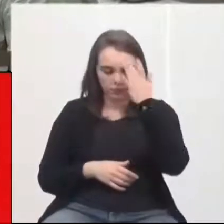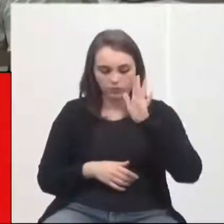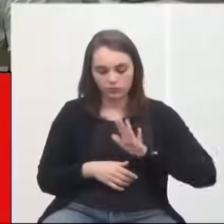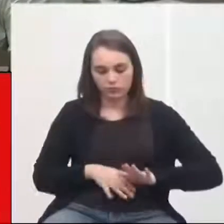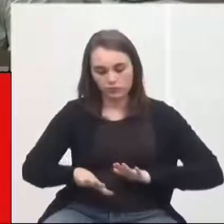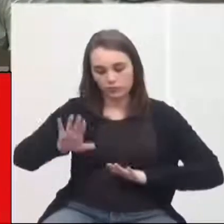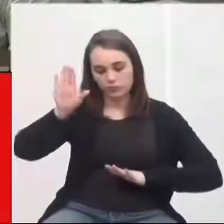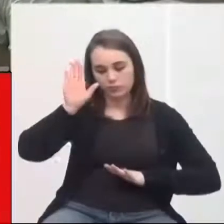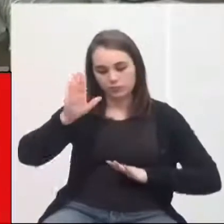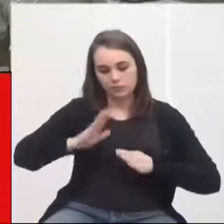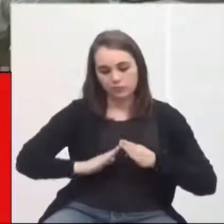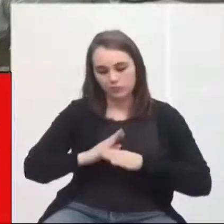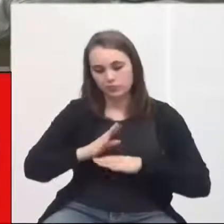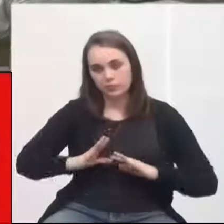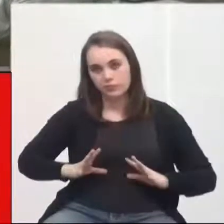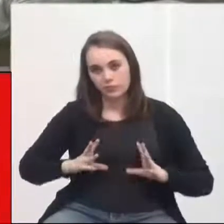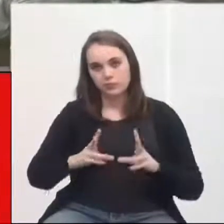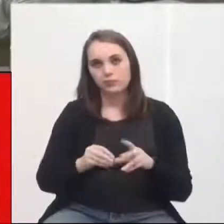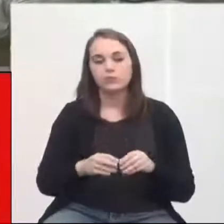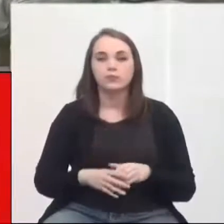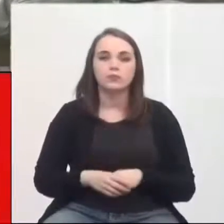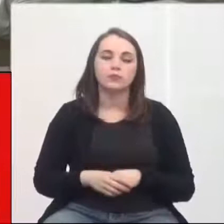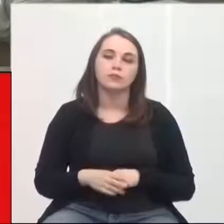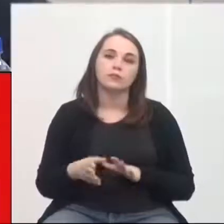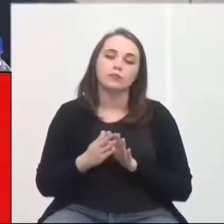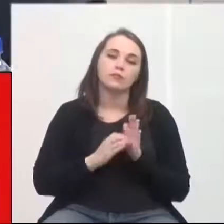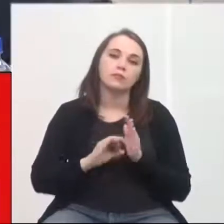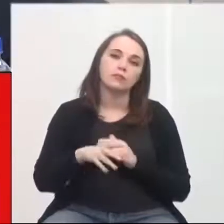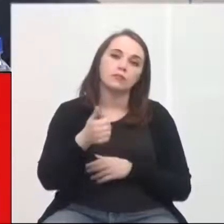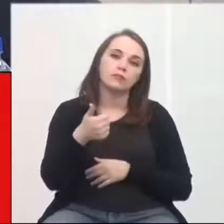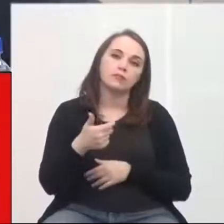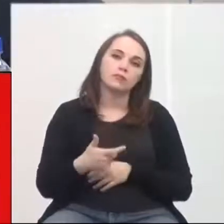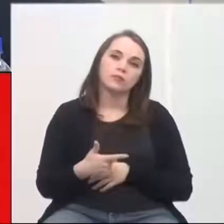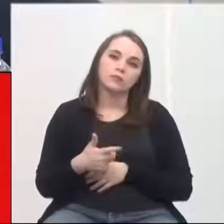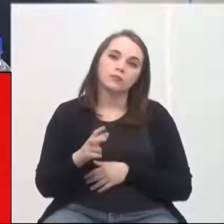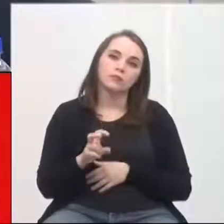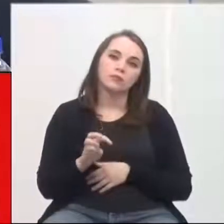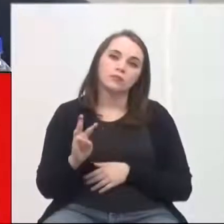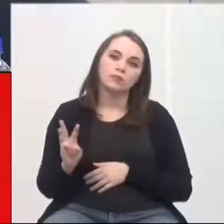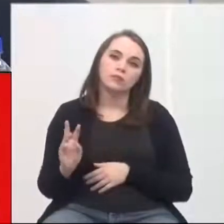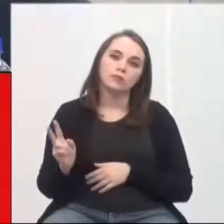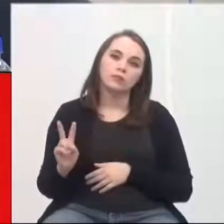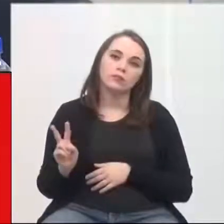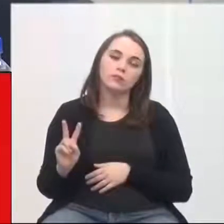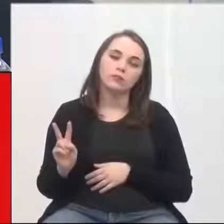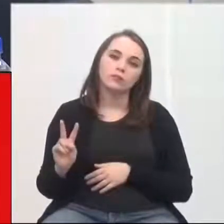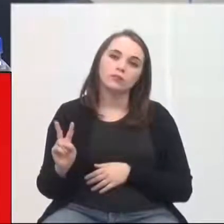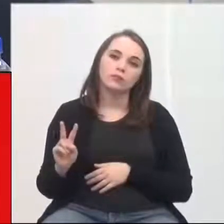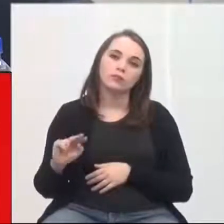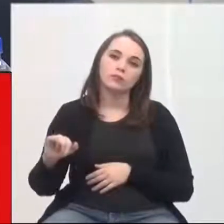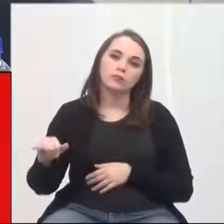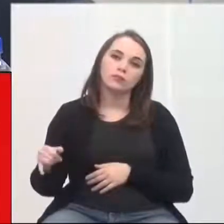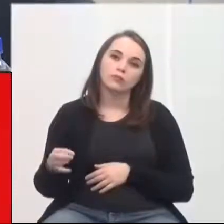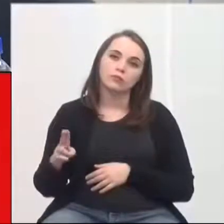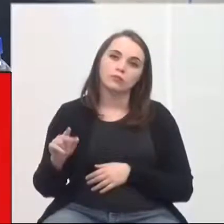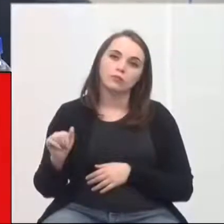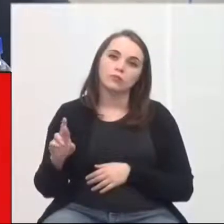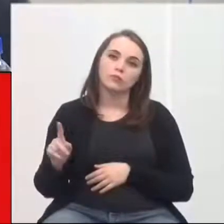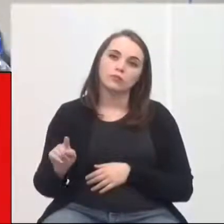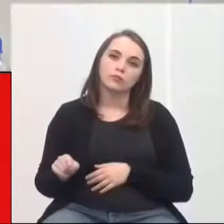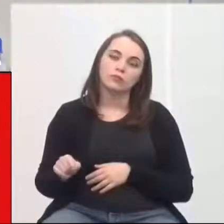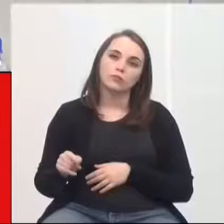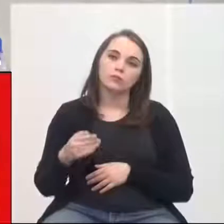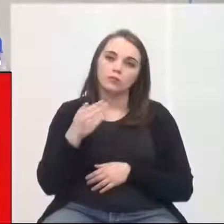contrários se manifestem. Aprovado por unanimidade. Indicação 1253-2021. Autor, vereador Juarez de Jesus dos